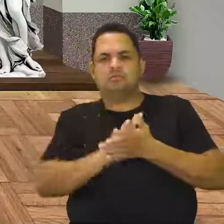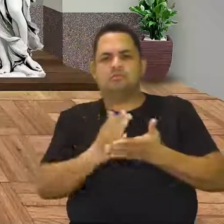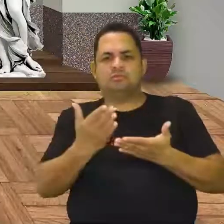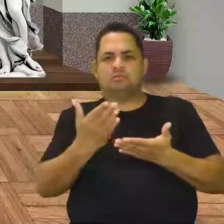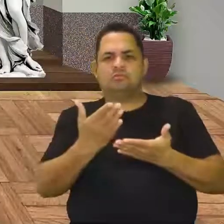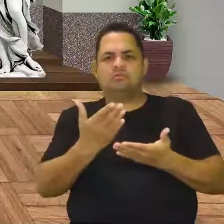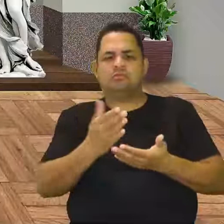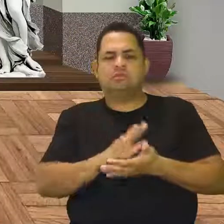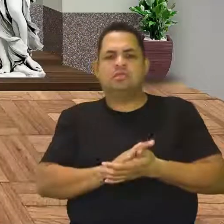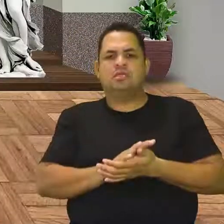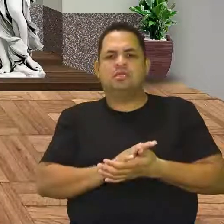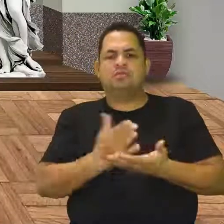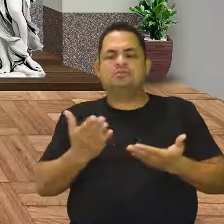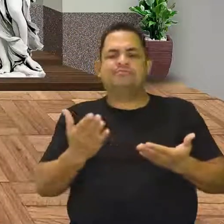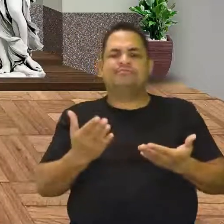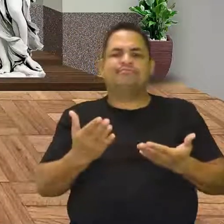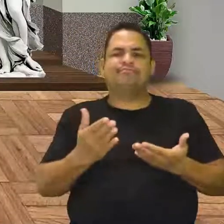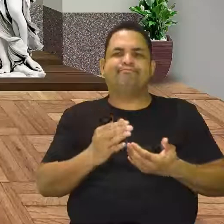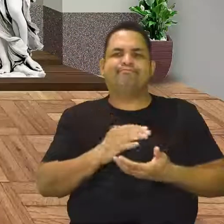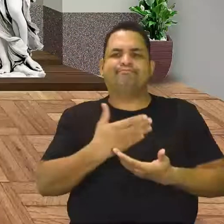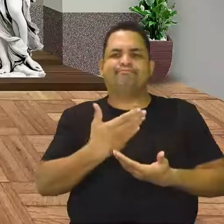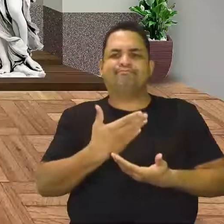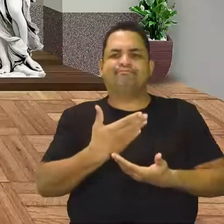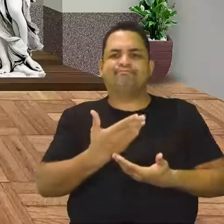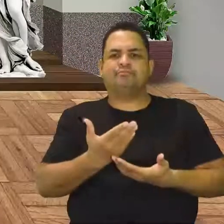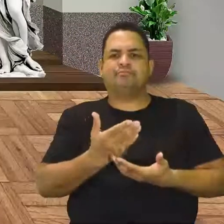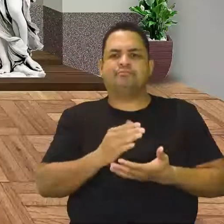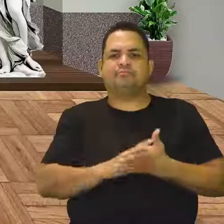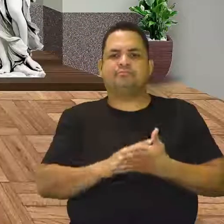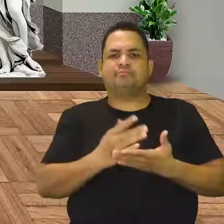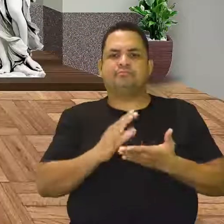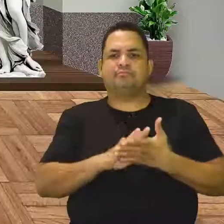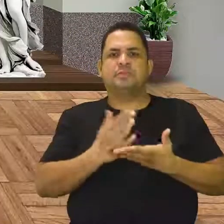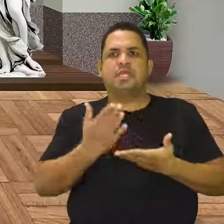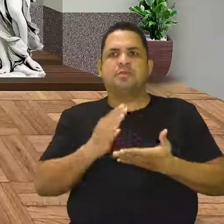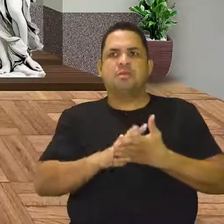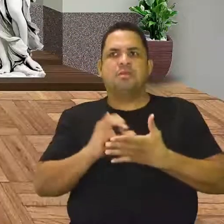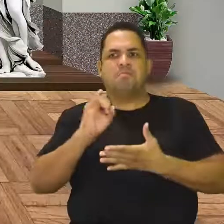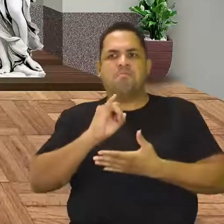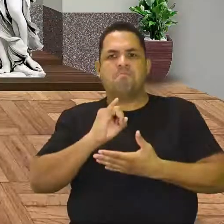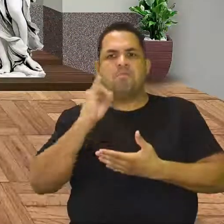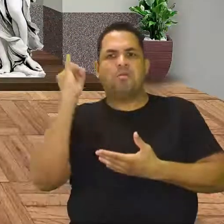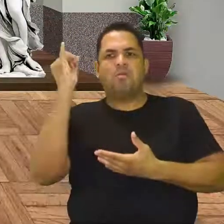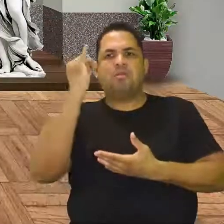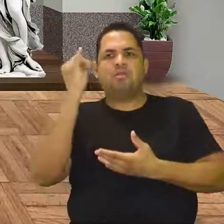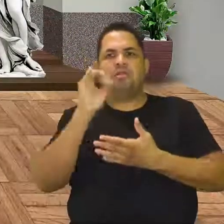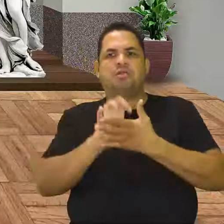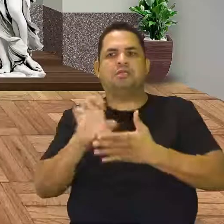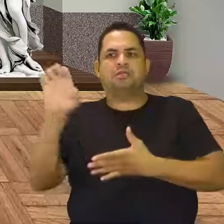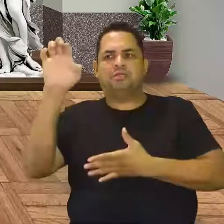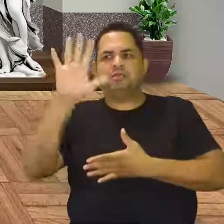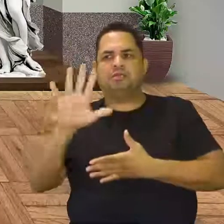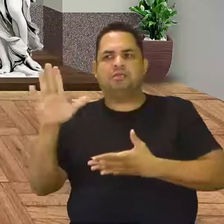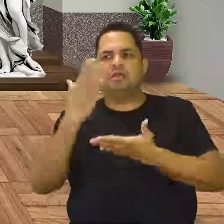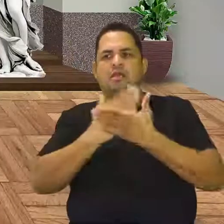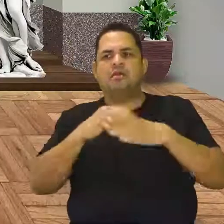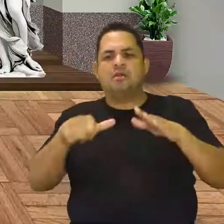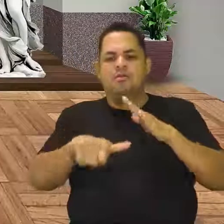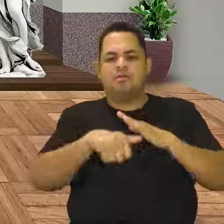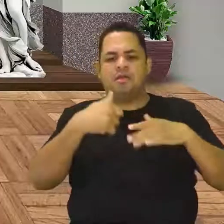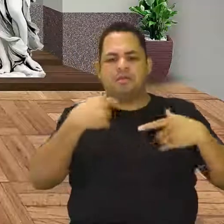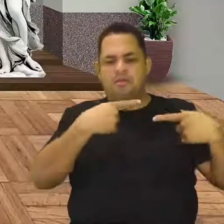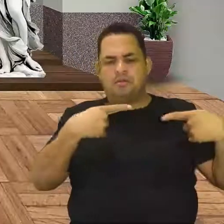bastante destaque na Europa, aí acaba a Primeira Guerra Mundial, vai